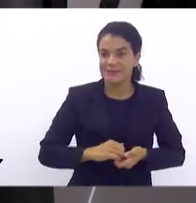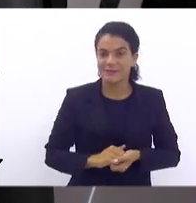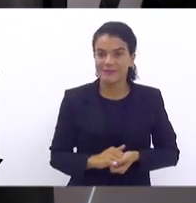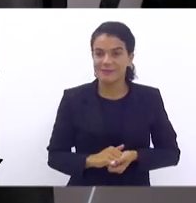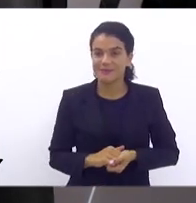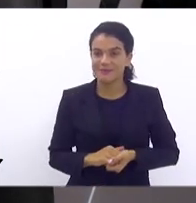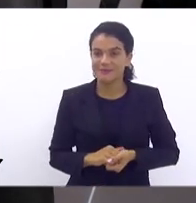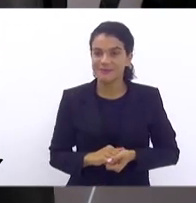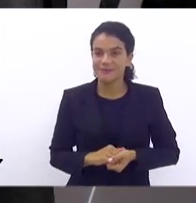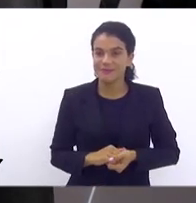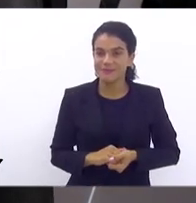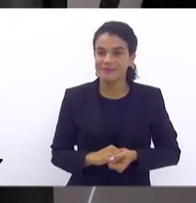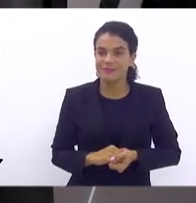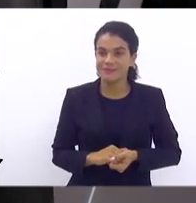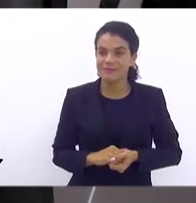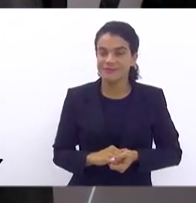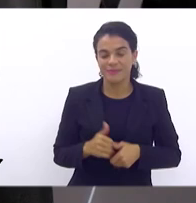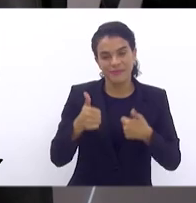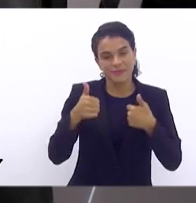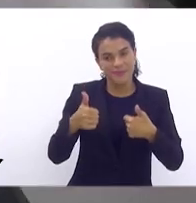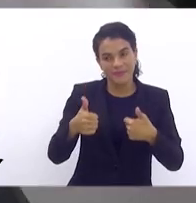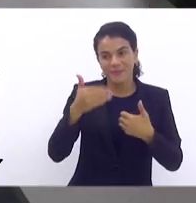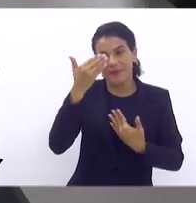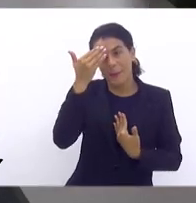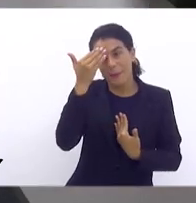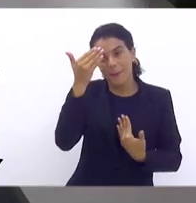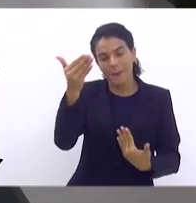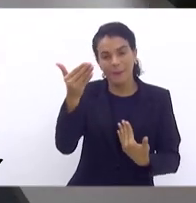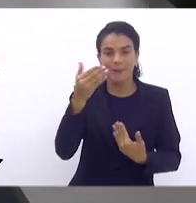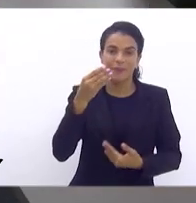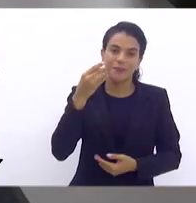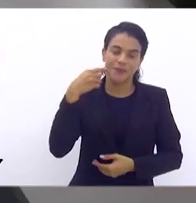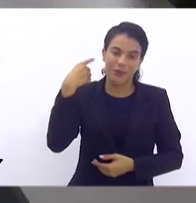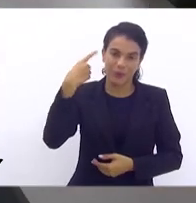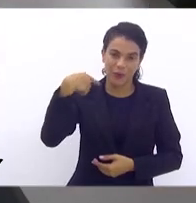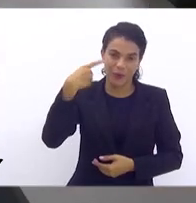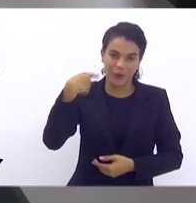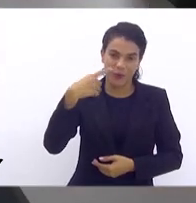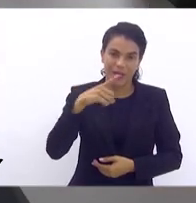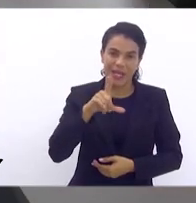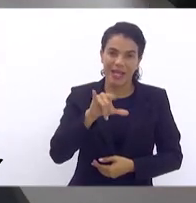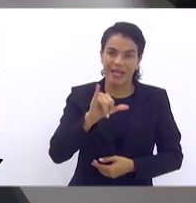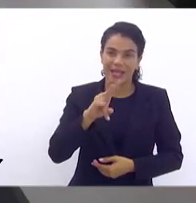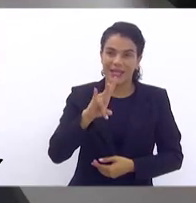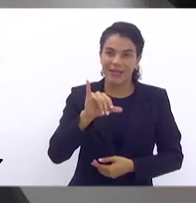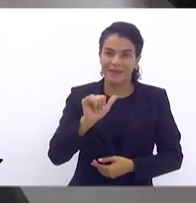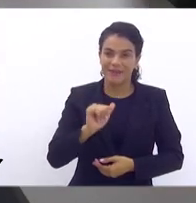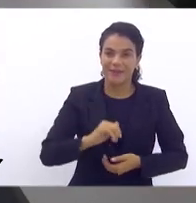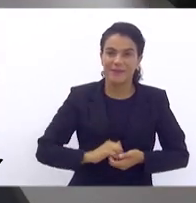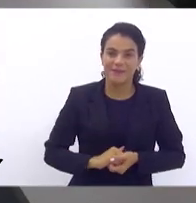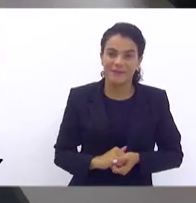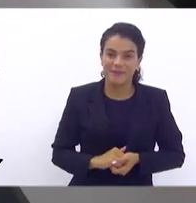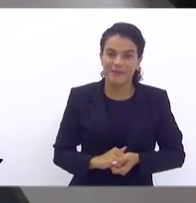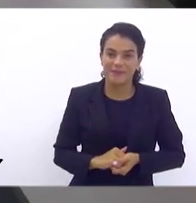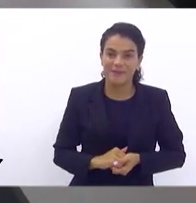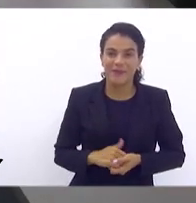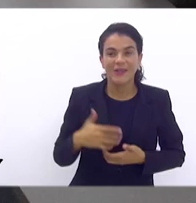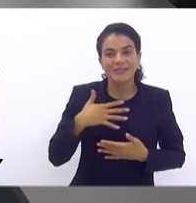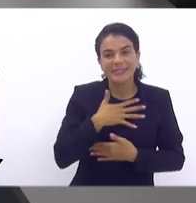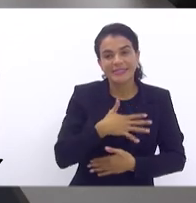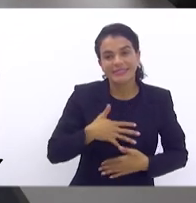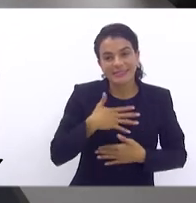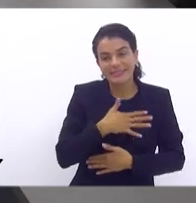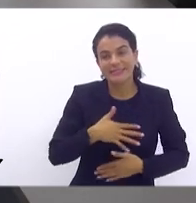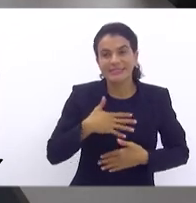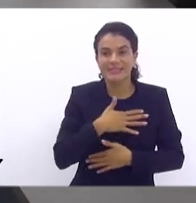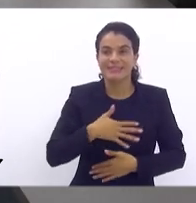serem resolvidos no dia a dia obrigada Dra Lívia então vou passar para Doutora Flávia Nascimento Nossa queridíssima